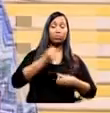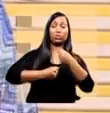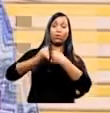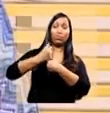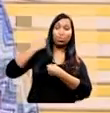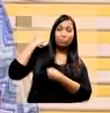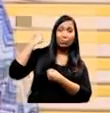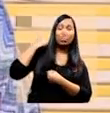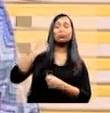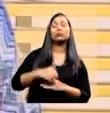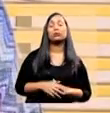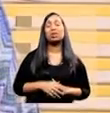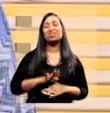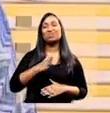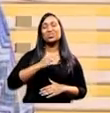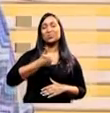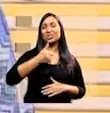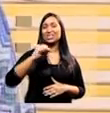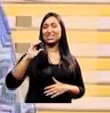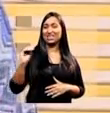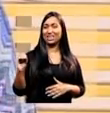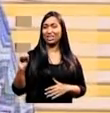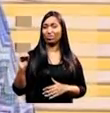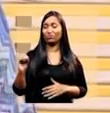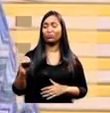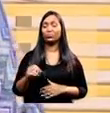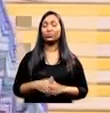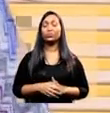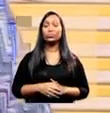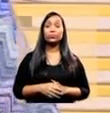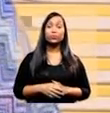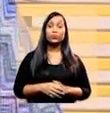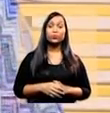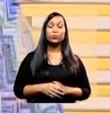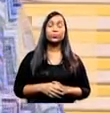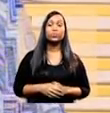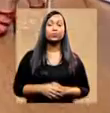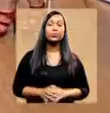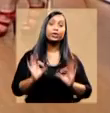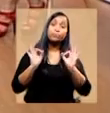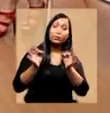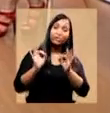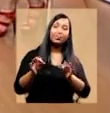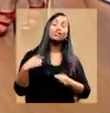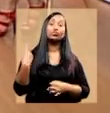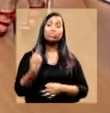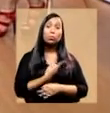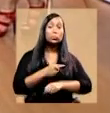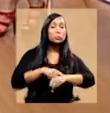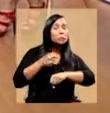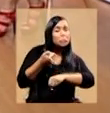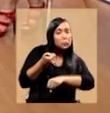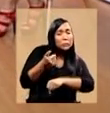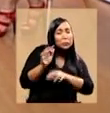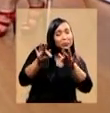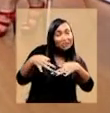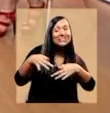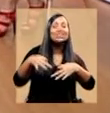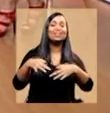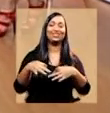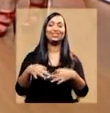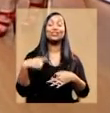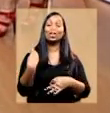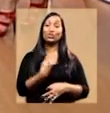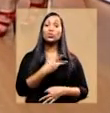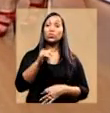ano passado pouco mais de 100 atendidos, né? Perfeito. Gente, a gente já está aqui no finzinho